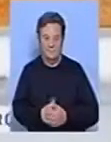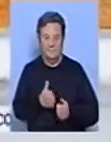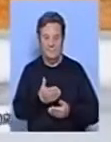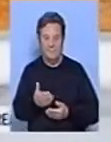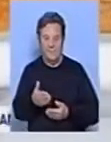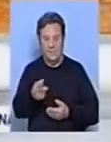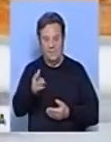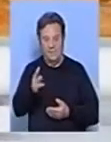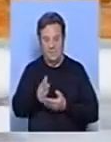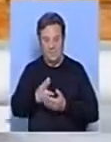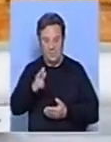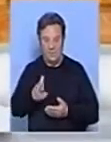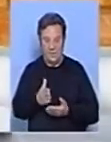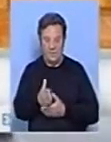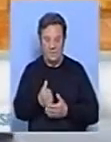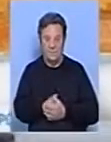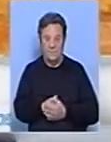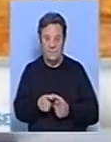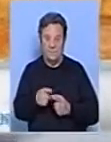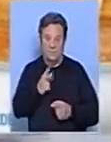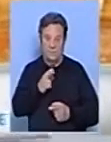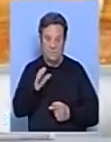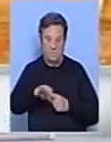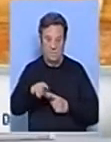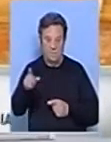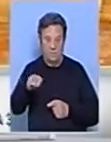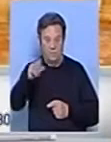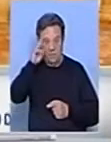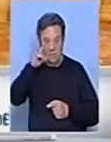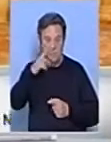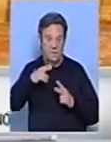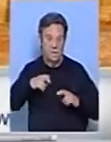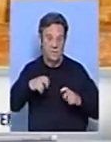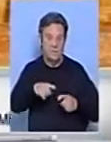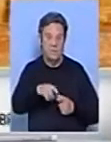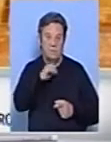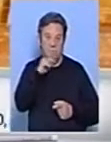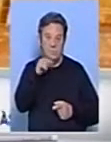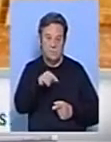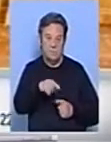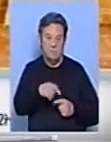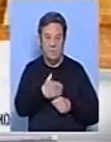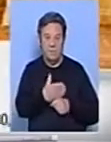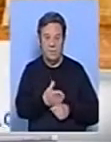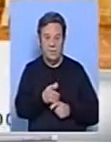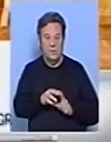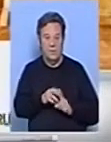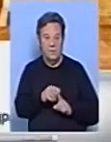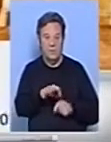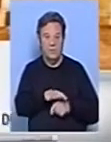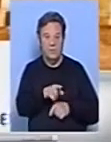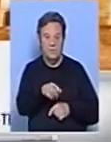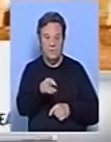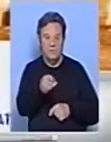Bem-vindos à terceira parte do Portugal em Direto. Na Universidade do Minho, em Braga, investiga-se a possibilidade de retardar a progressão da doença